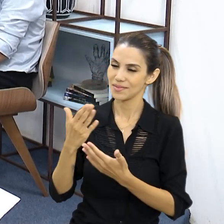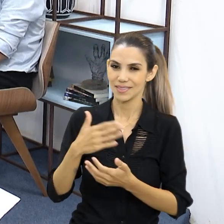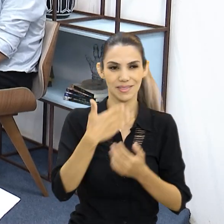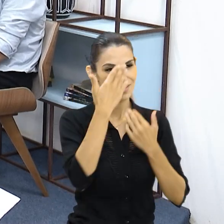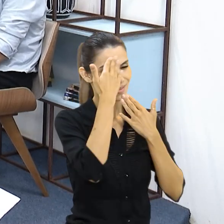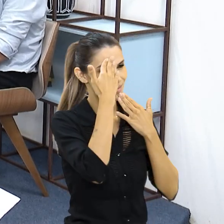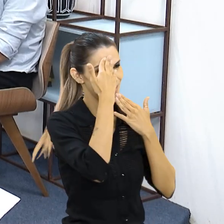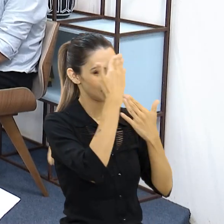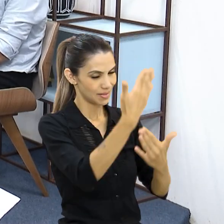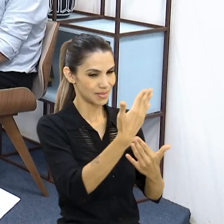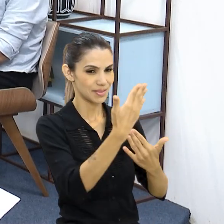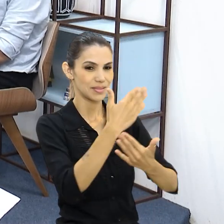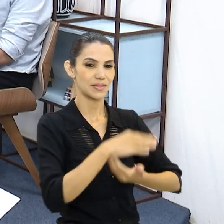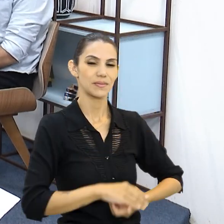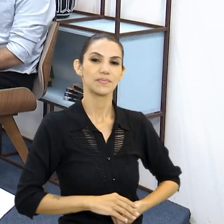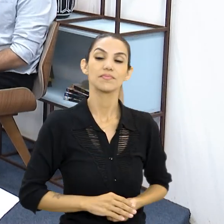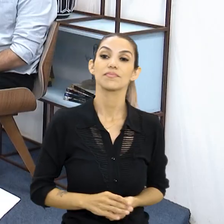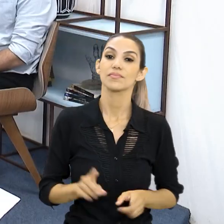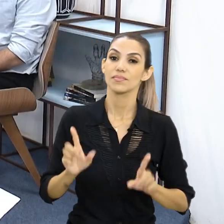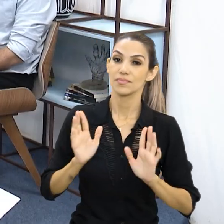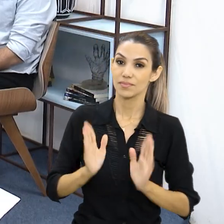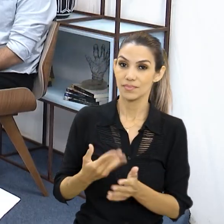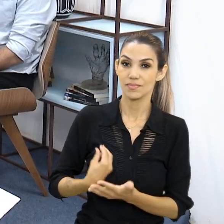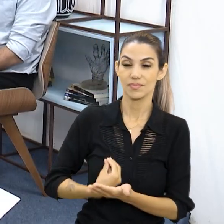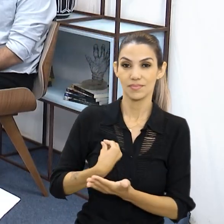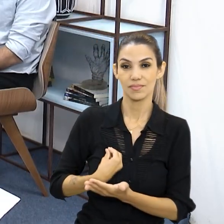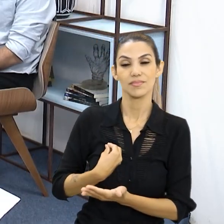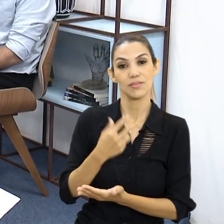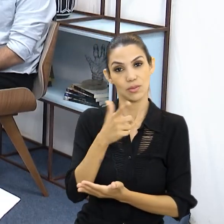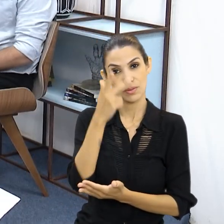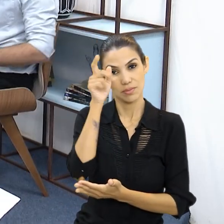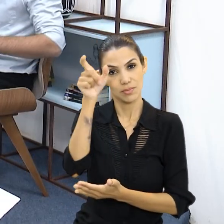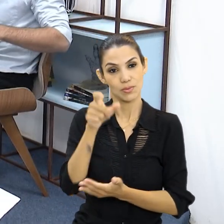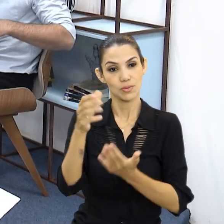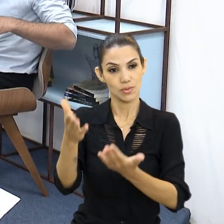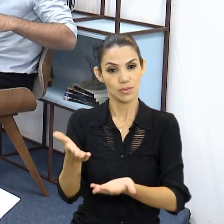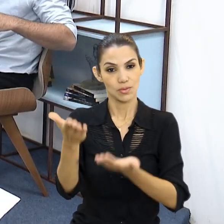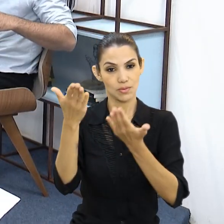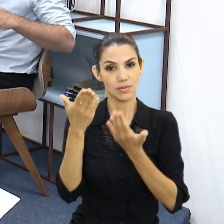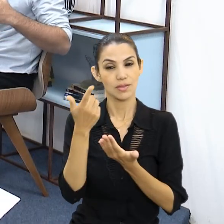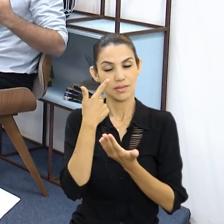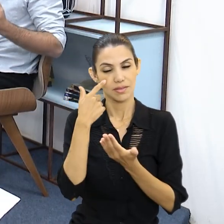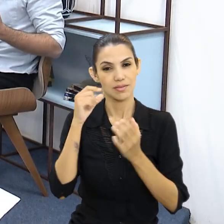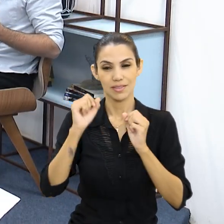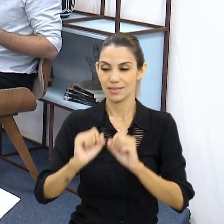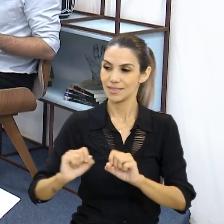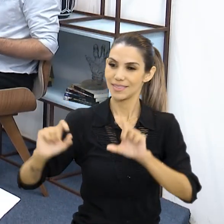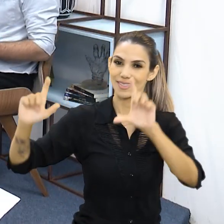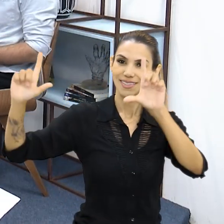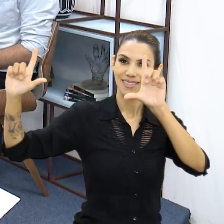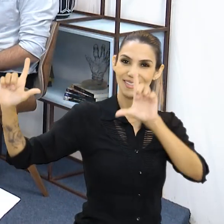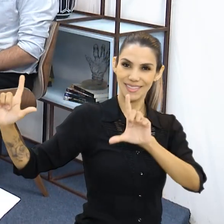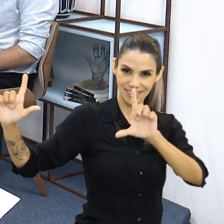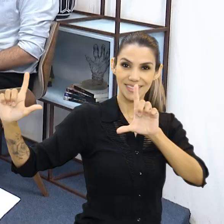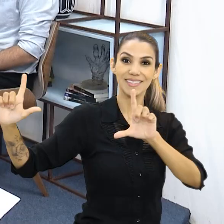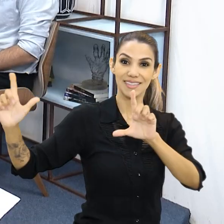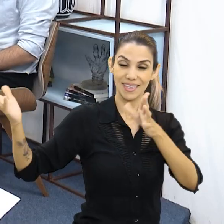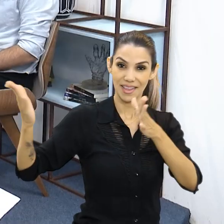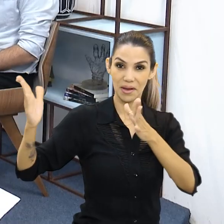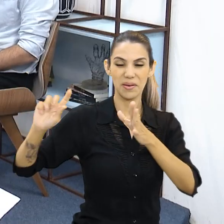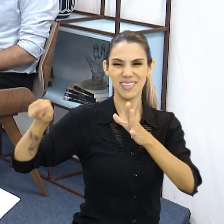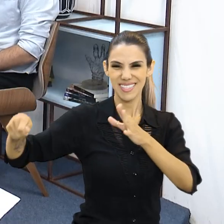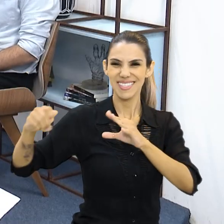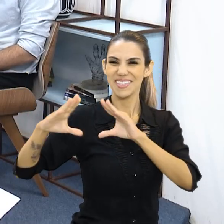Cássio. Nossa outra convidada já está aqui com a gente. Ela já essa telinha, né, que está aqui do nosso lado direito